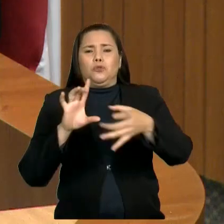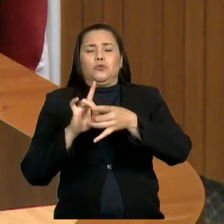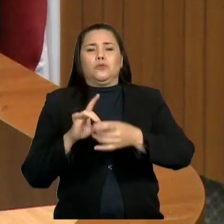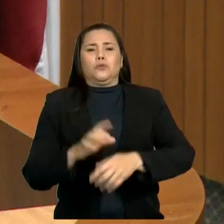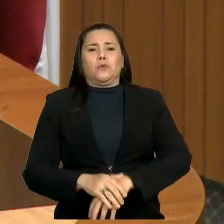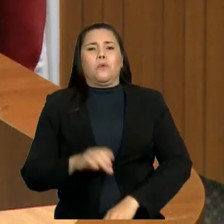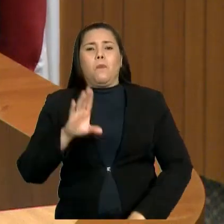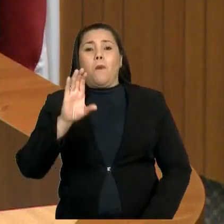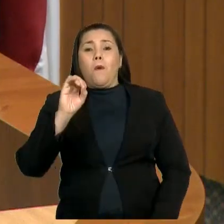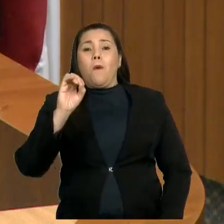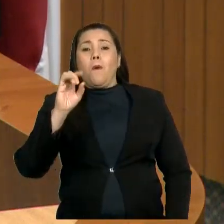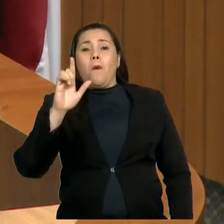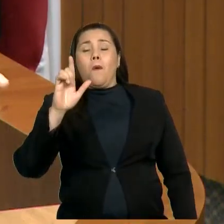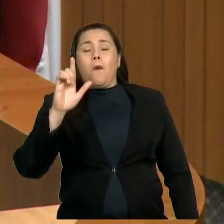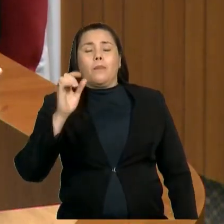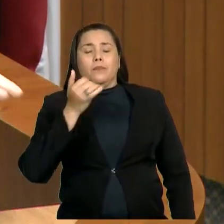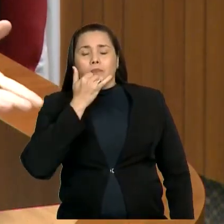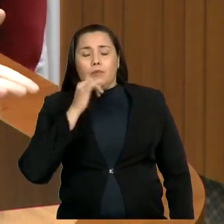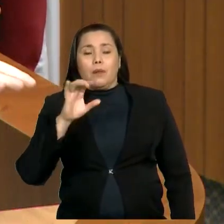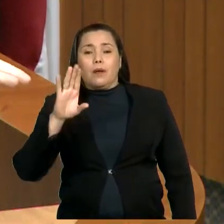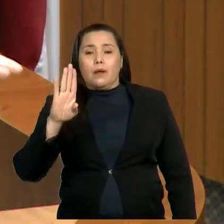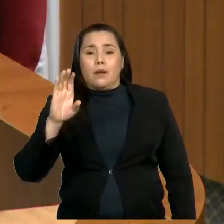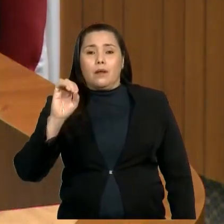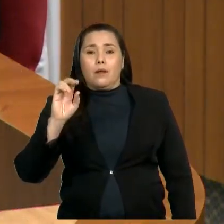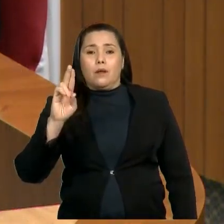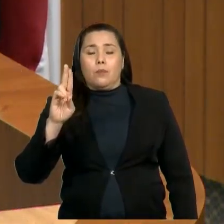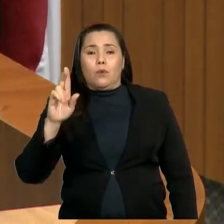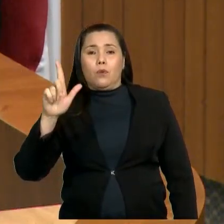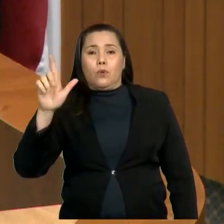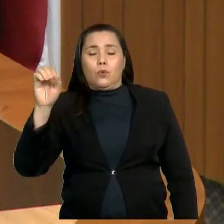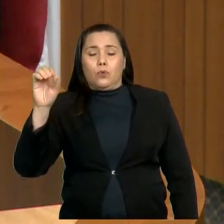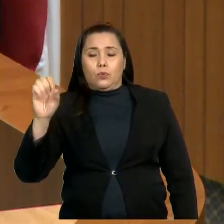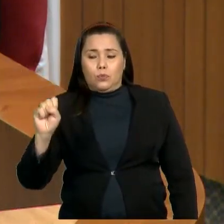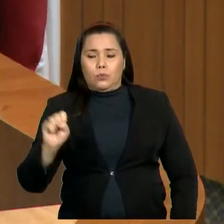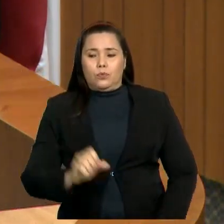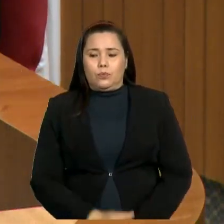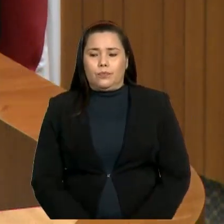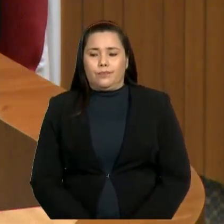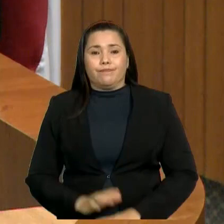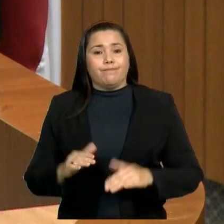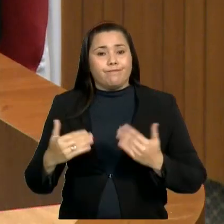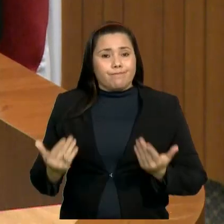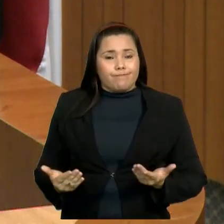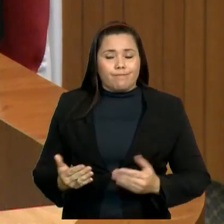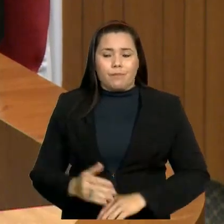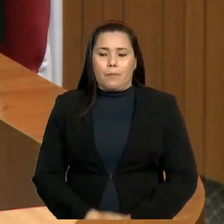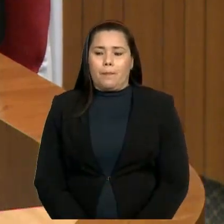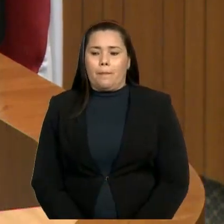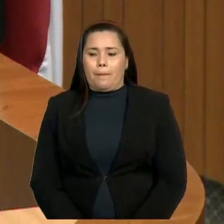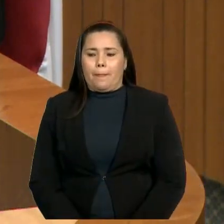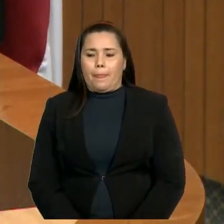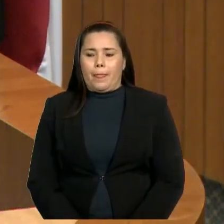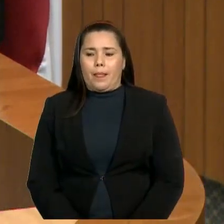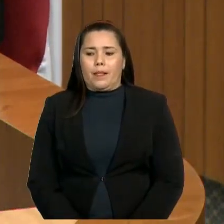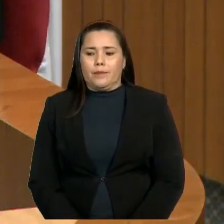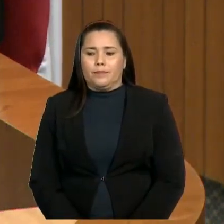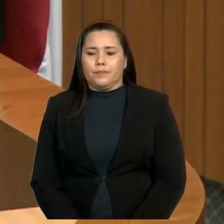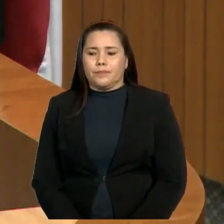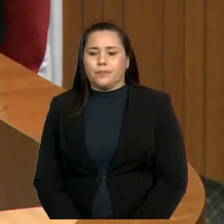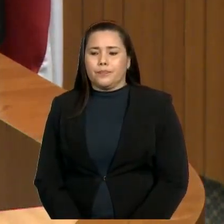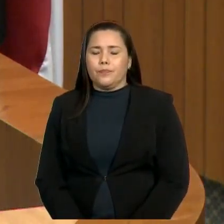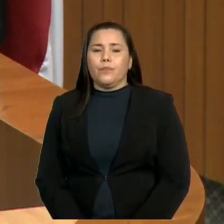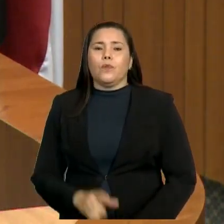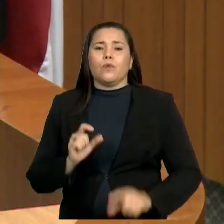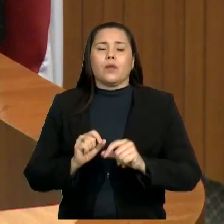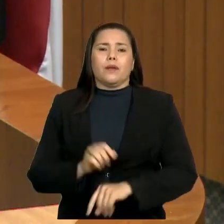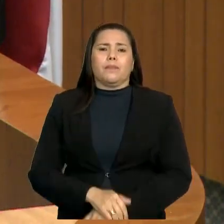Ministério da Justiça seria recebido Porque para mim de Um Nazista para um faccionado do Comando Vermelho